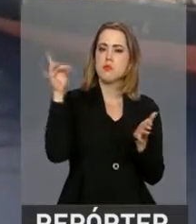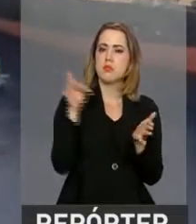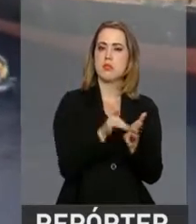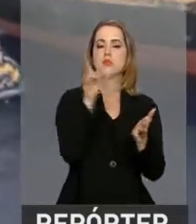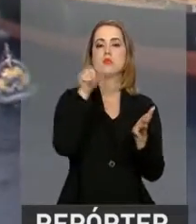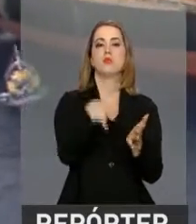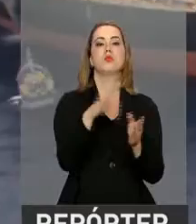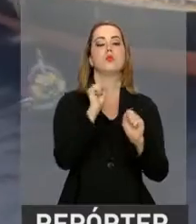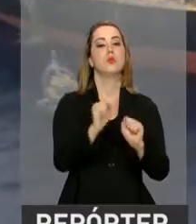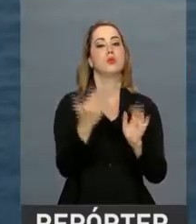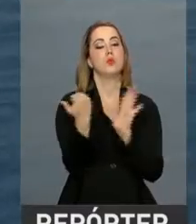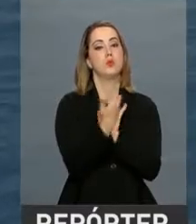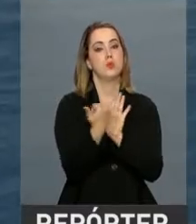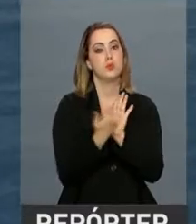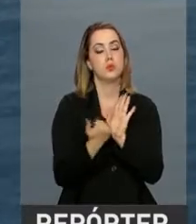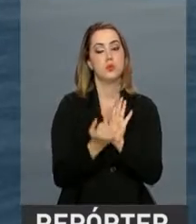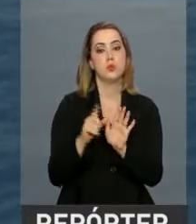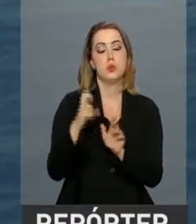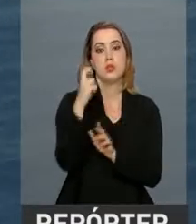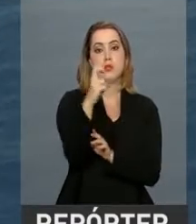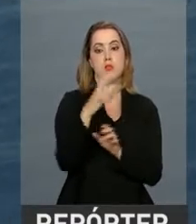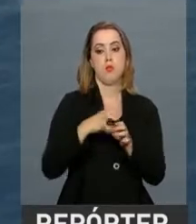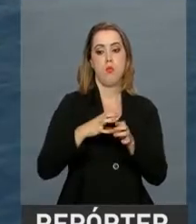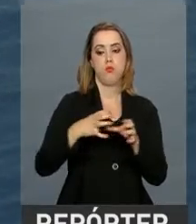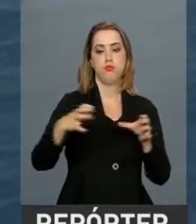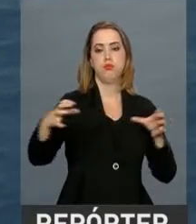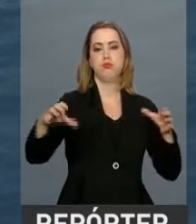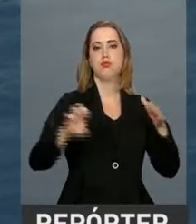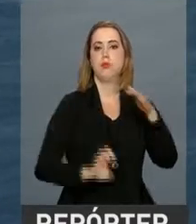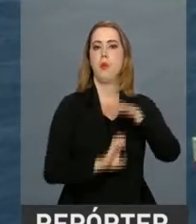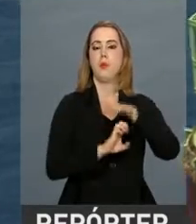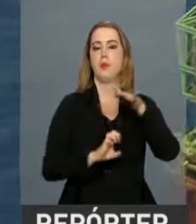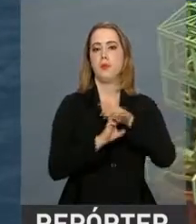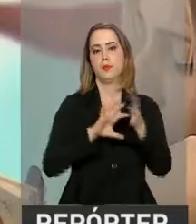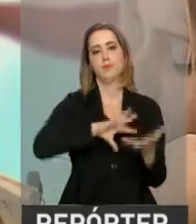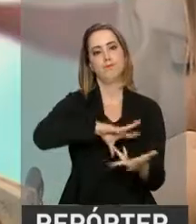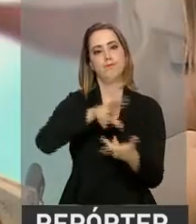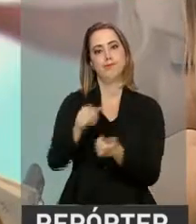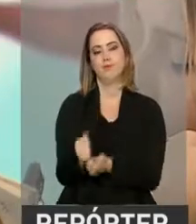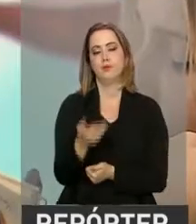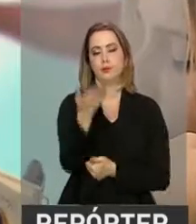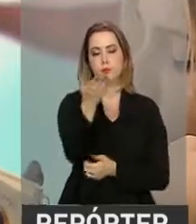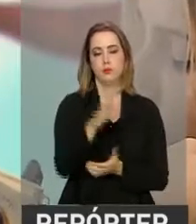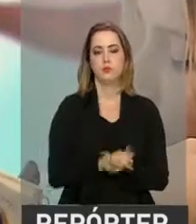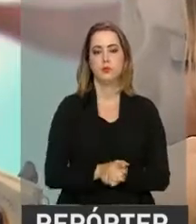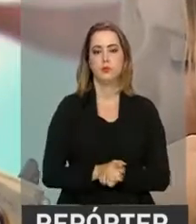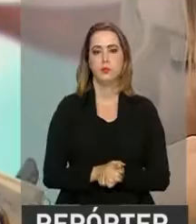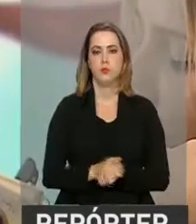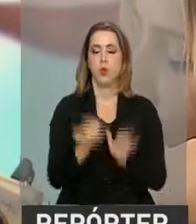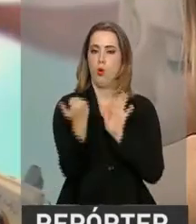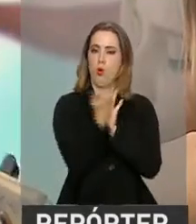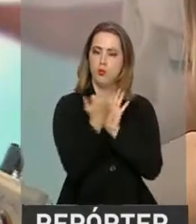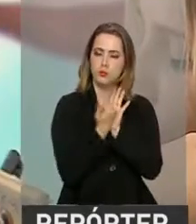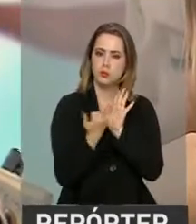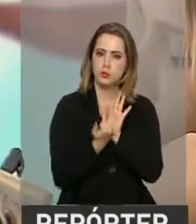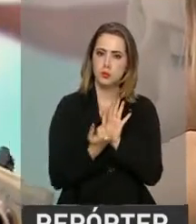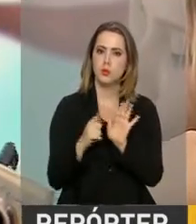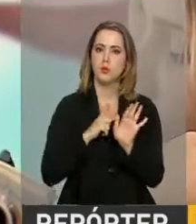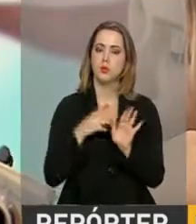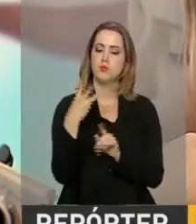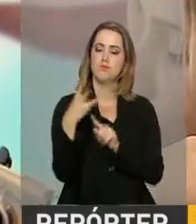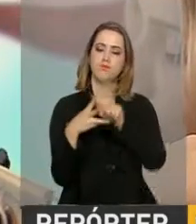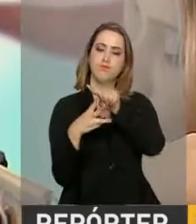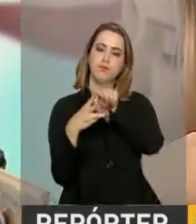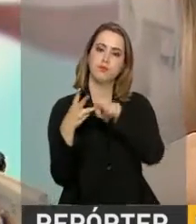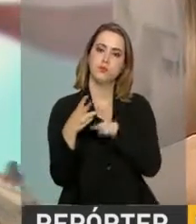pode tornar a Petrobras uma das 5 maiores empresas do mundo no setor. O plano tem